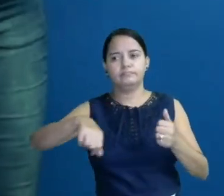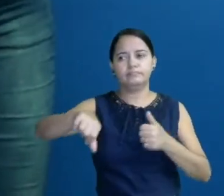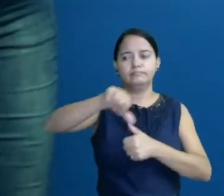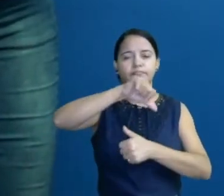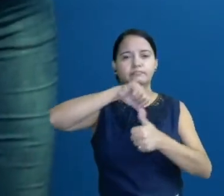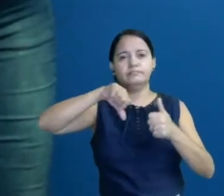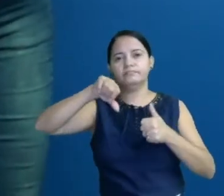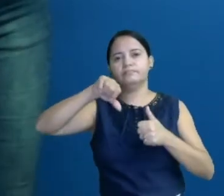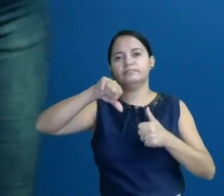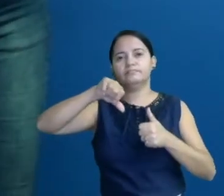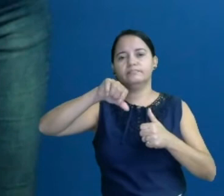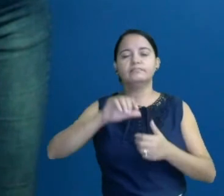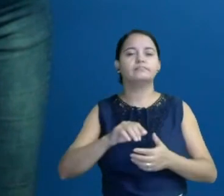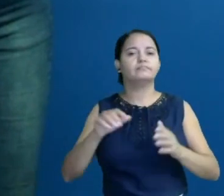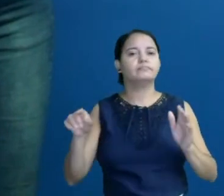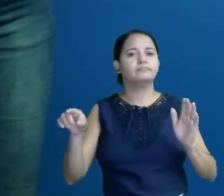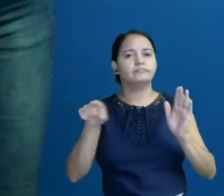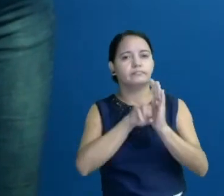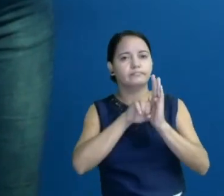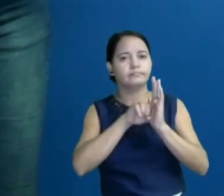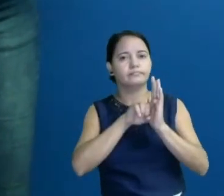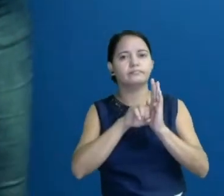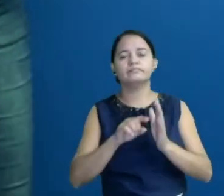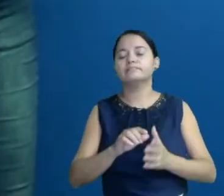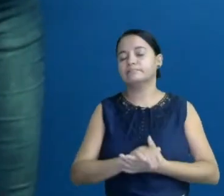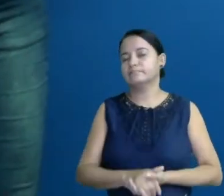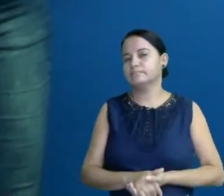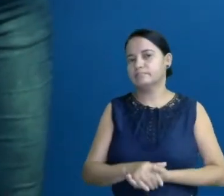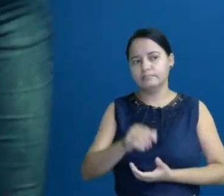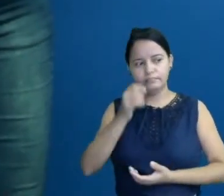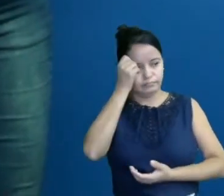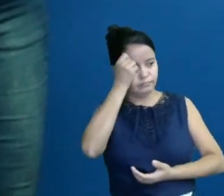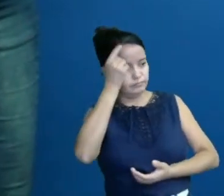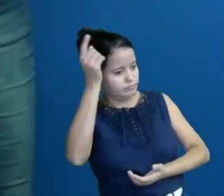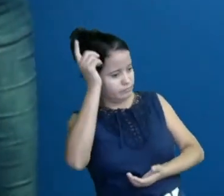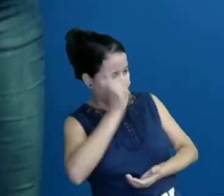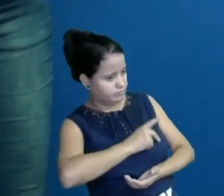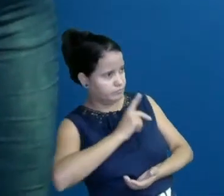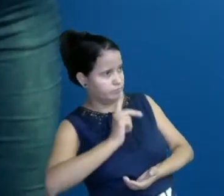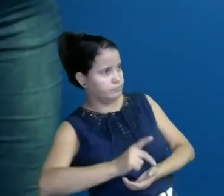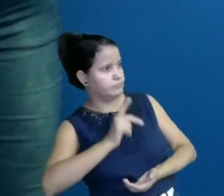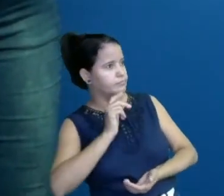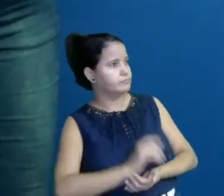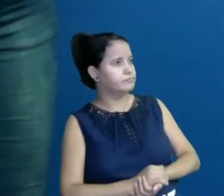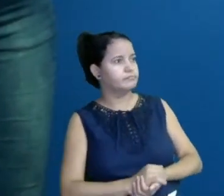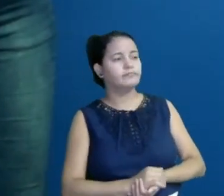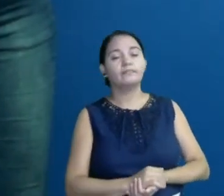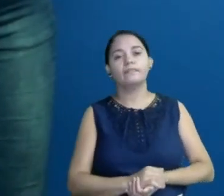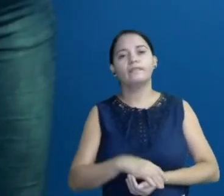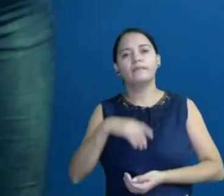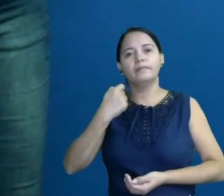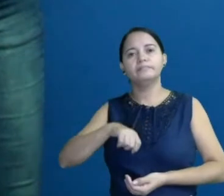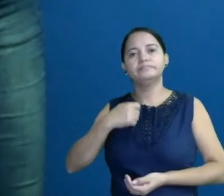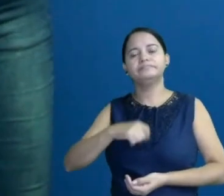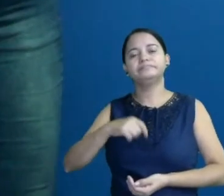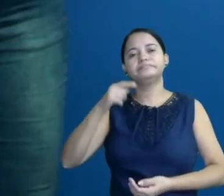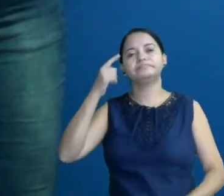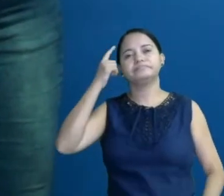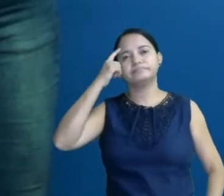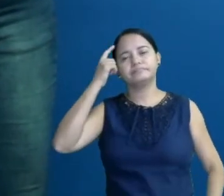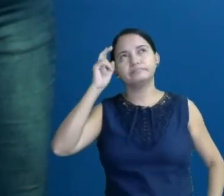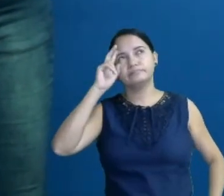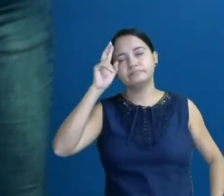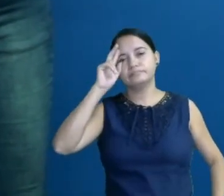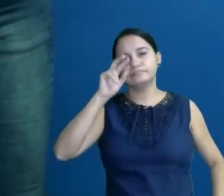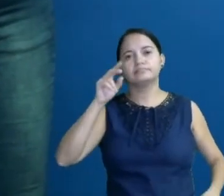igualdade subtraindo-se de é essa professora Essa é a ideia que a gente precisa tem mente